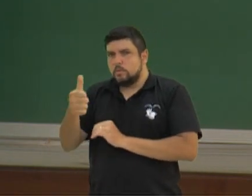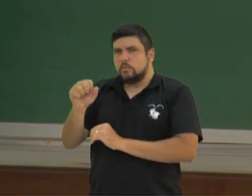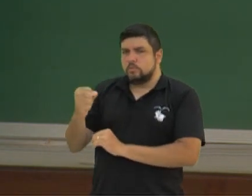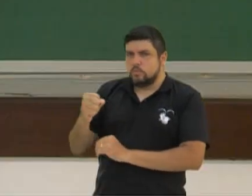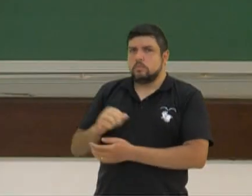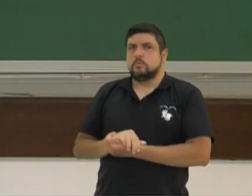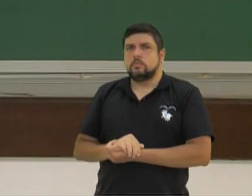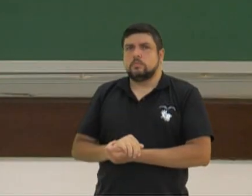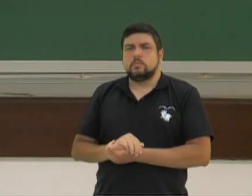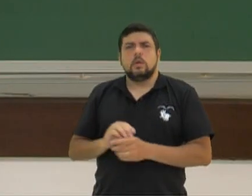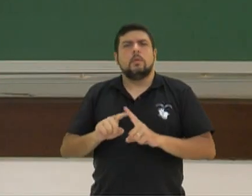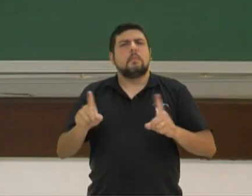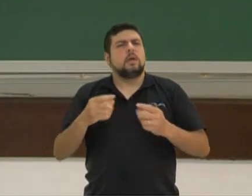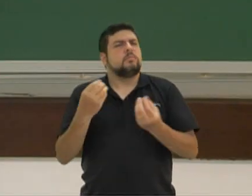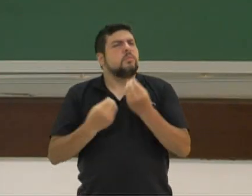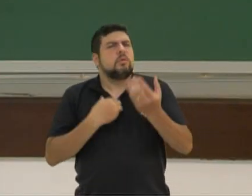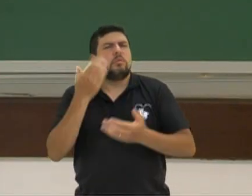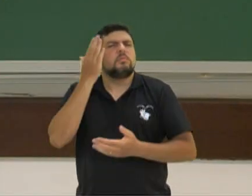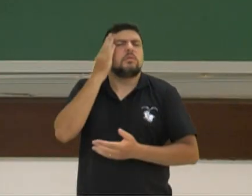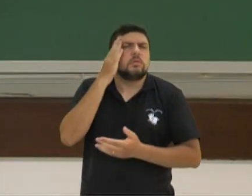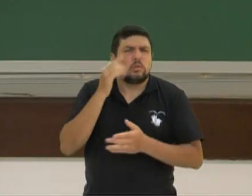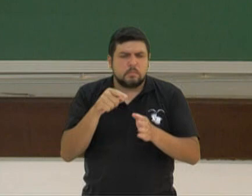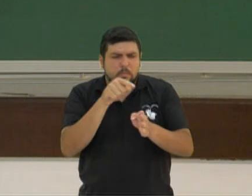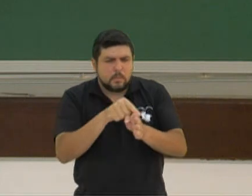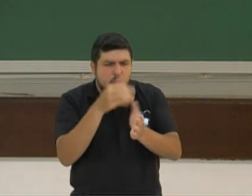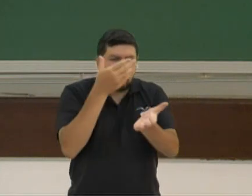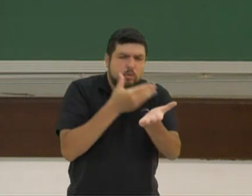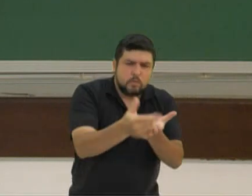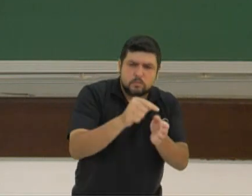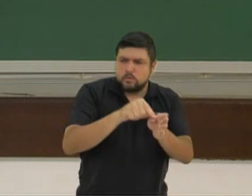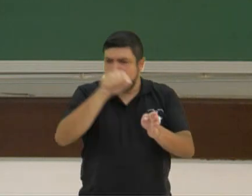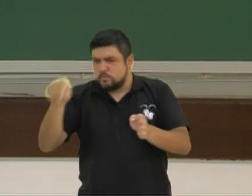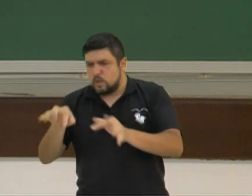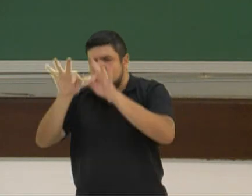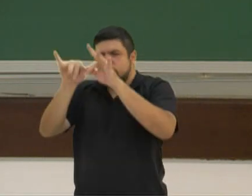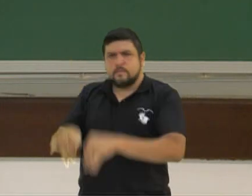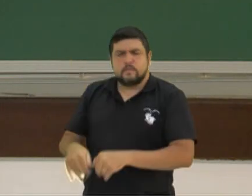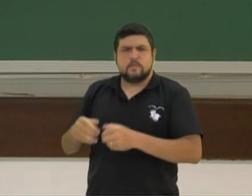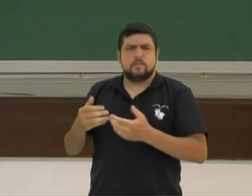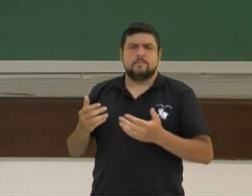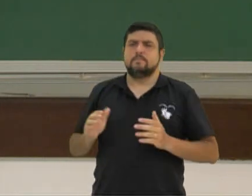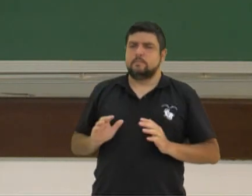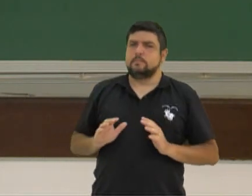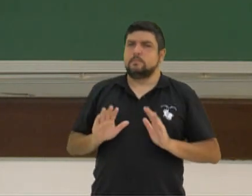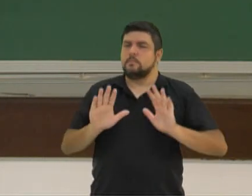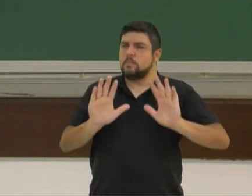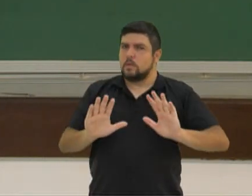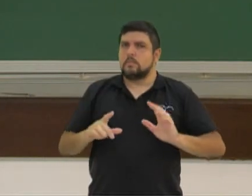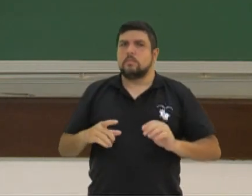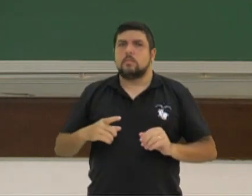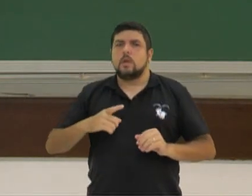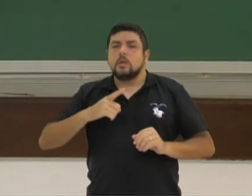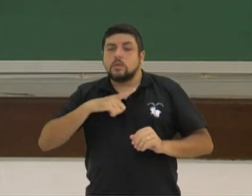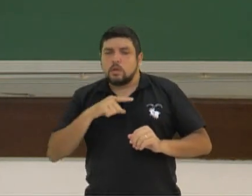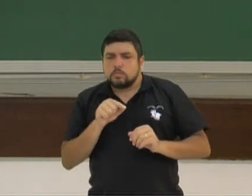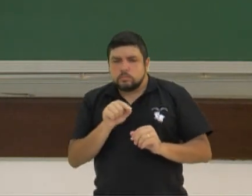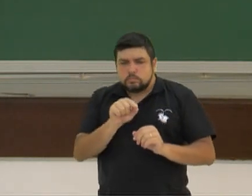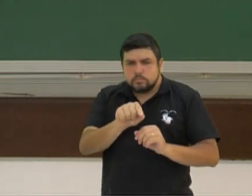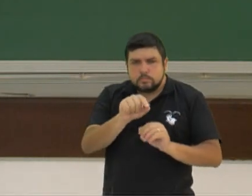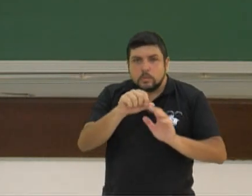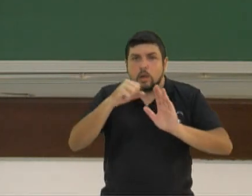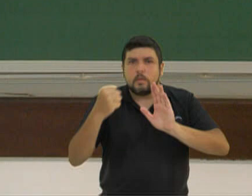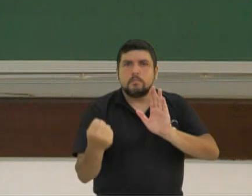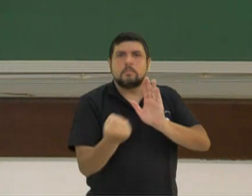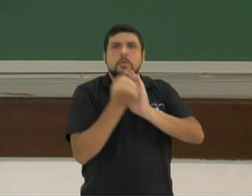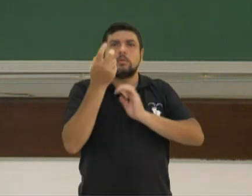diz quando é que uma era começa e uma era termina? Gente, existem alguns fatos históricos que vão